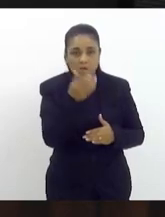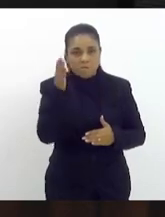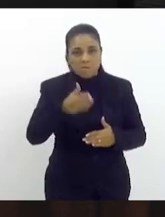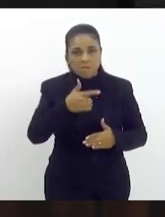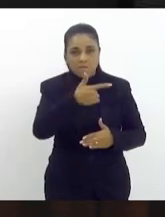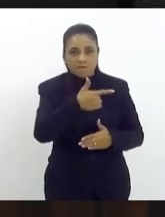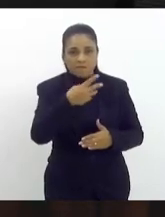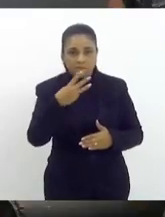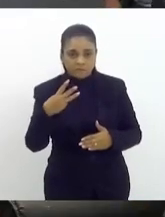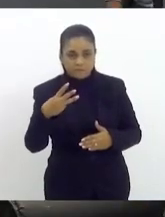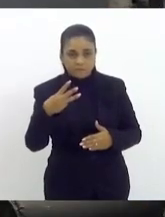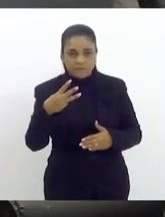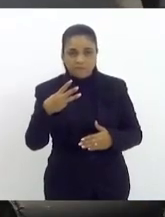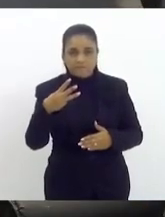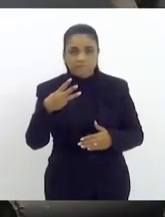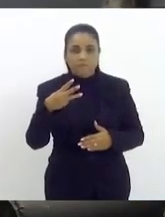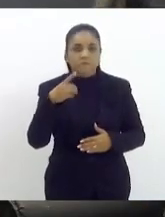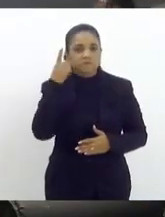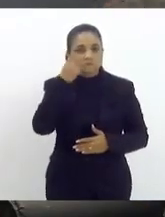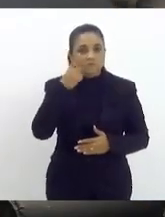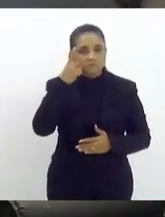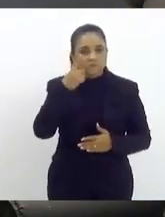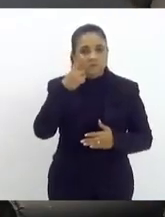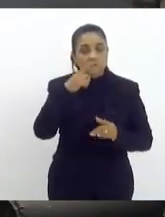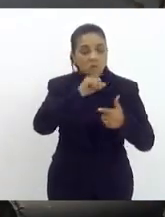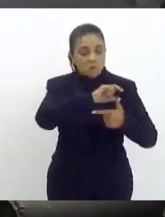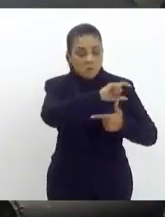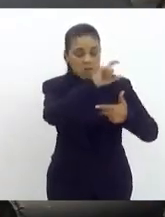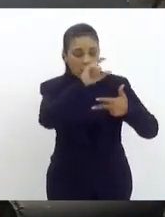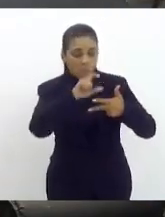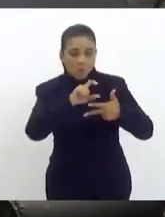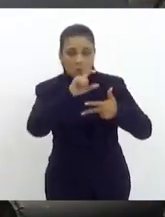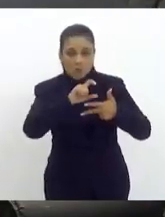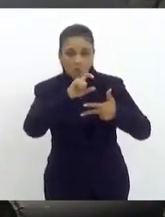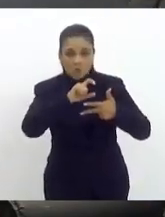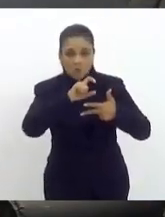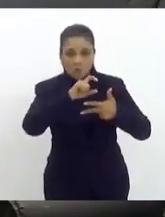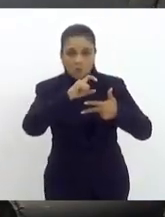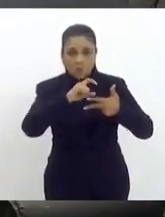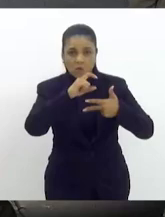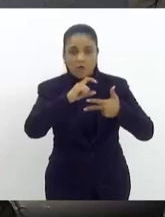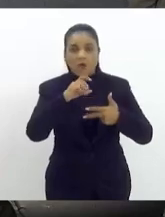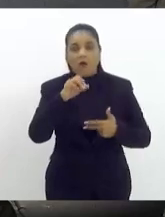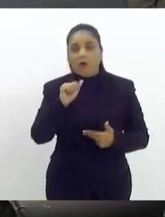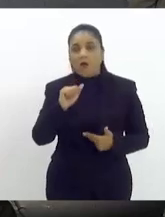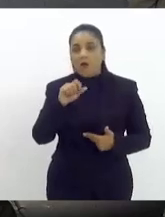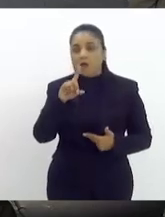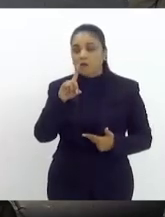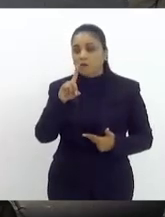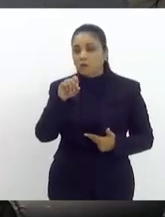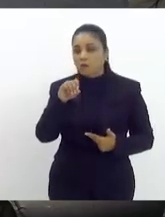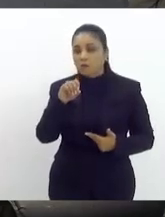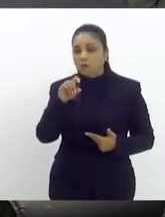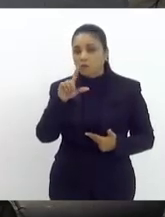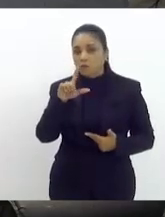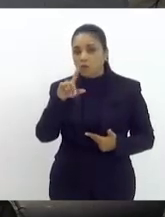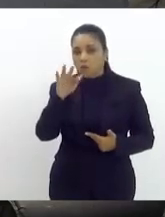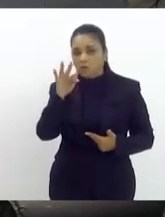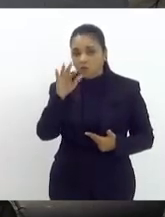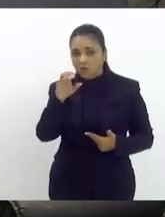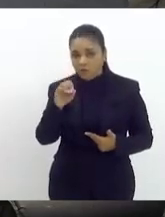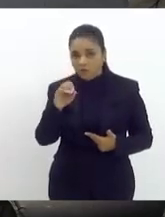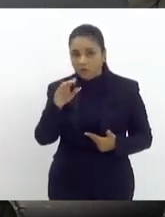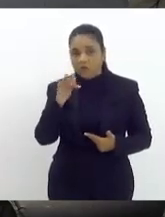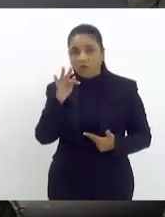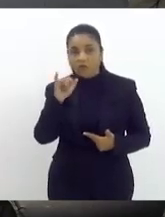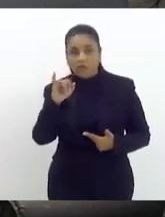de 2023, de autoria do Poder Executivo, que indica Adolfo Konder, homem de Carvalho Filho,